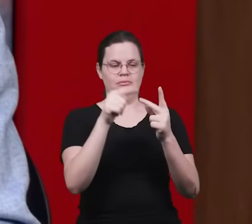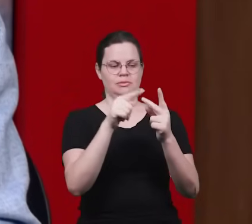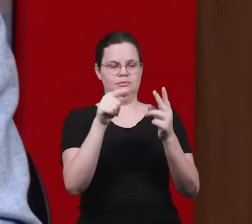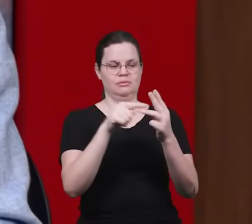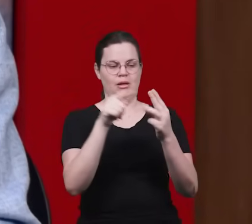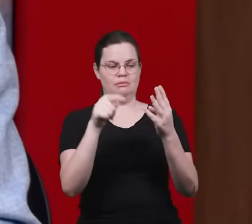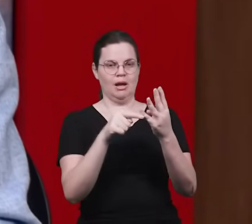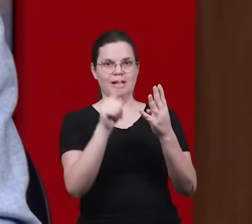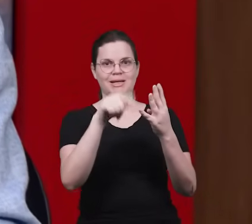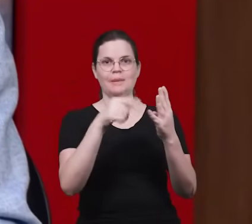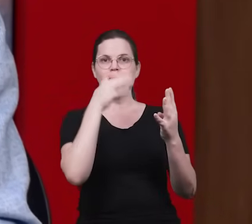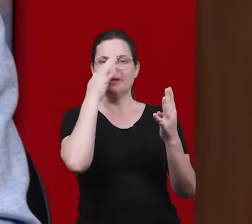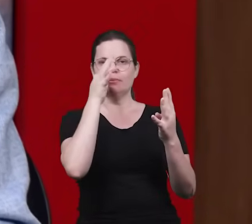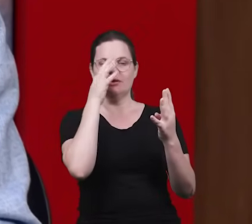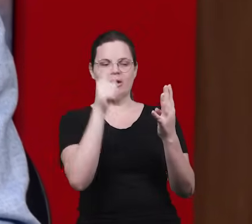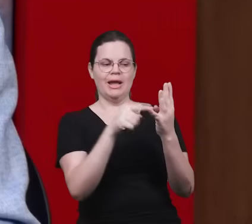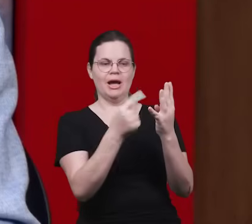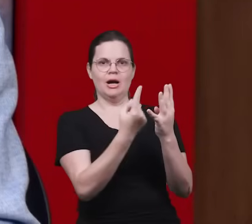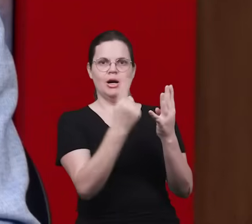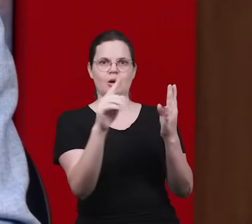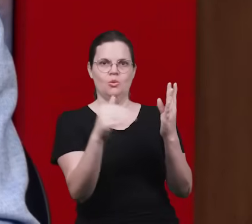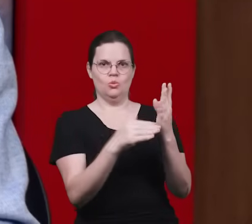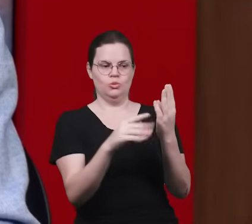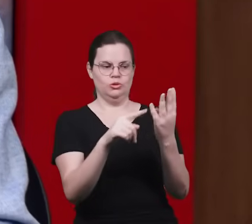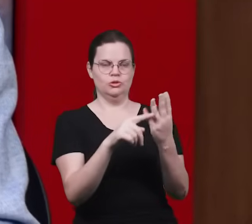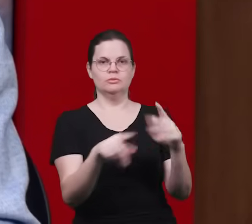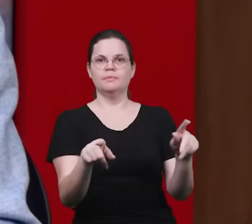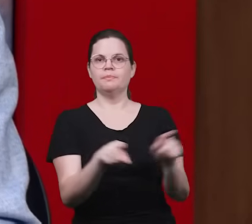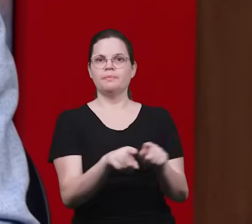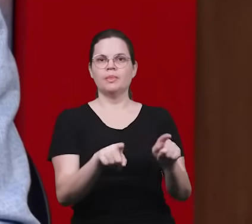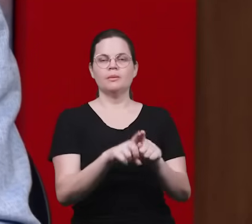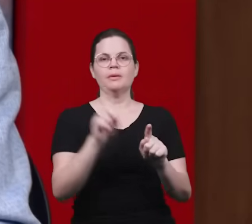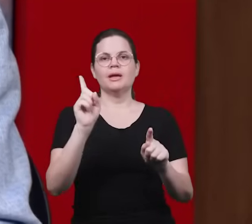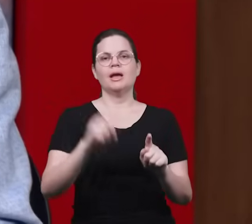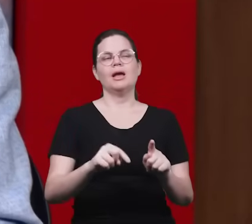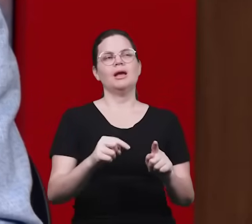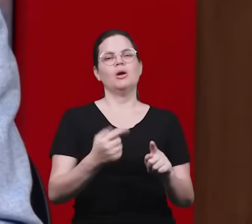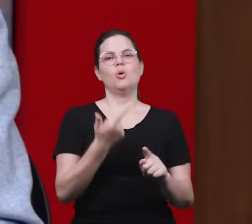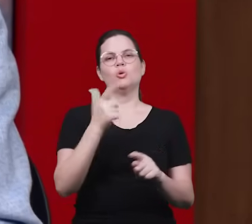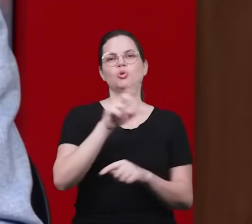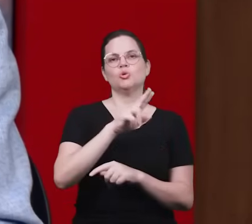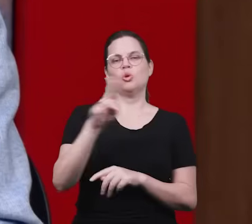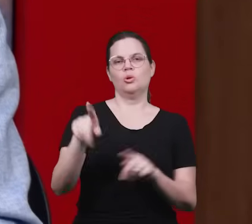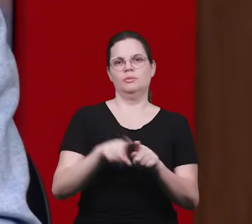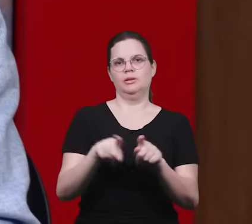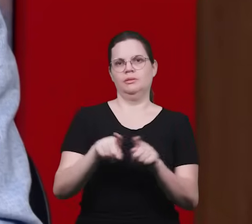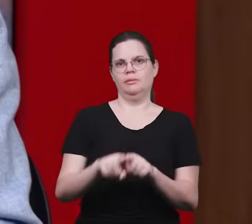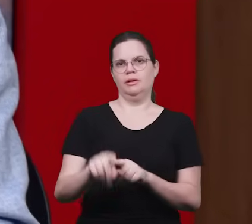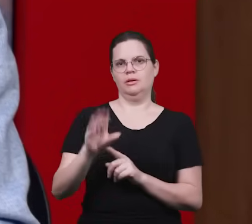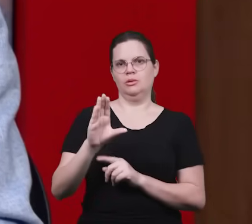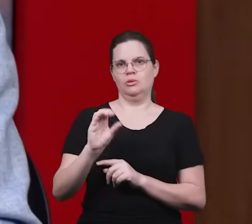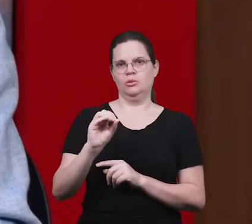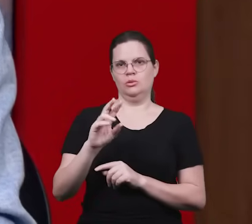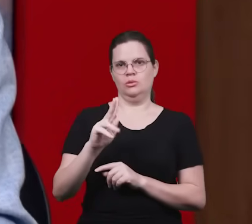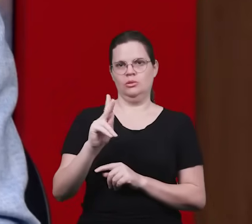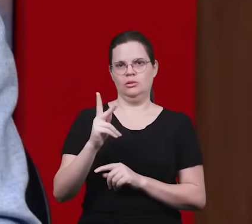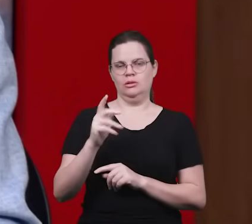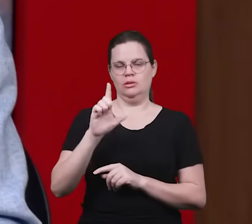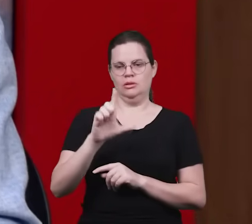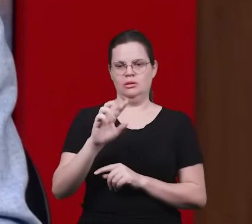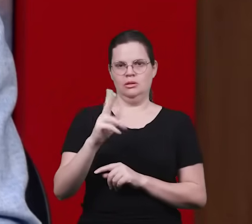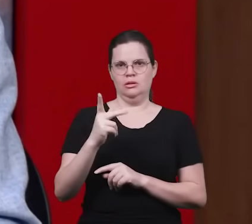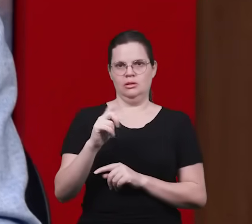primavera, e era chamada também de festa das colheitas. Então, na festa das primícias, os primeiros